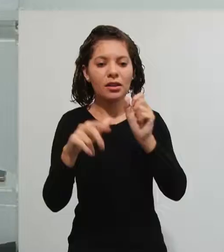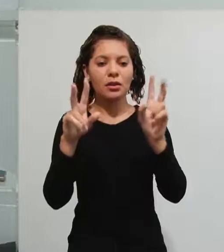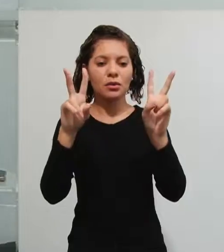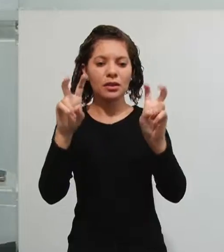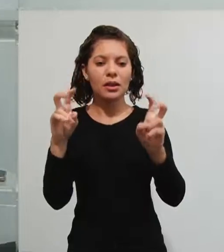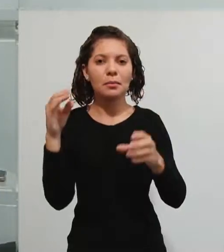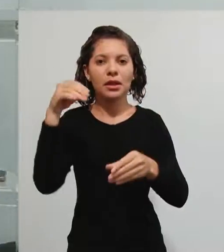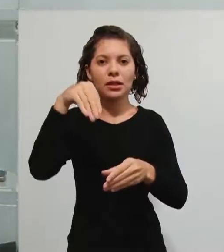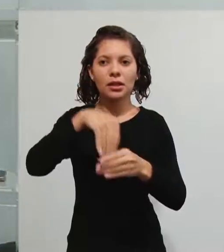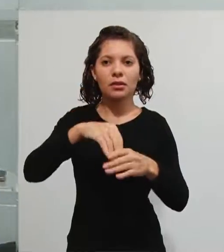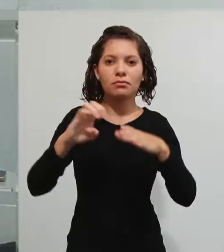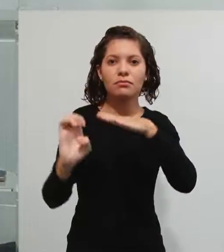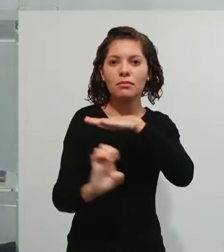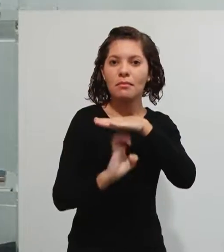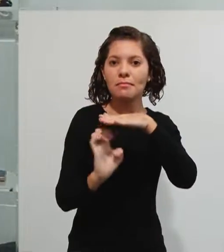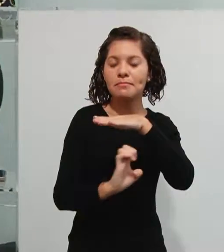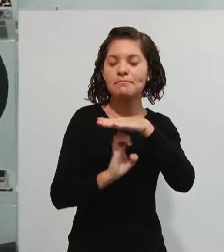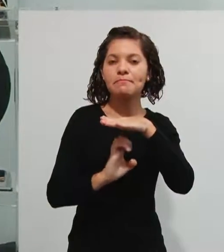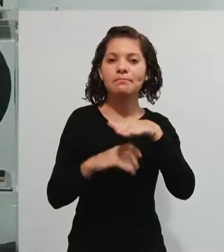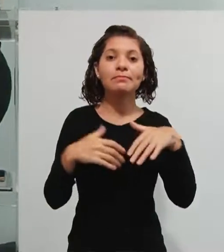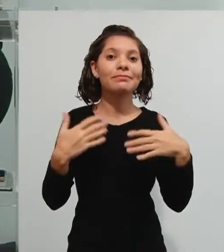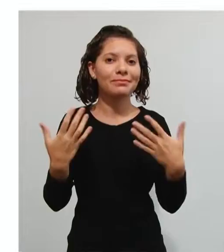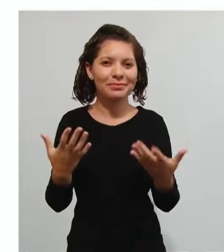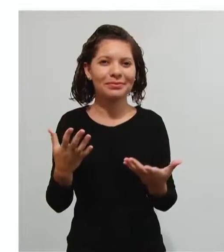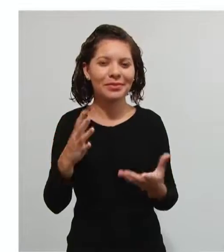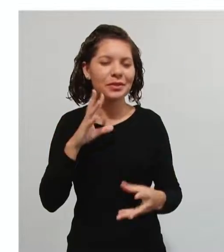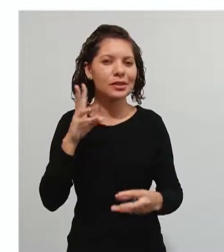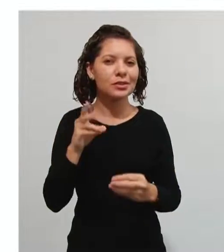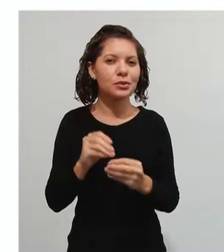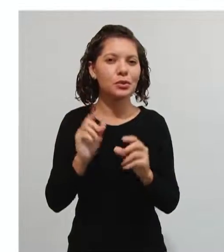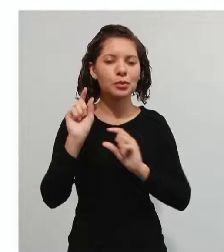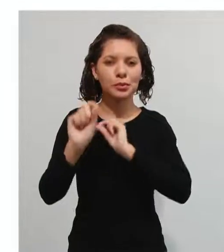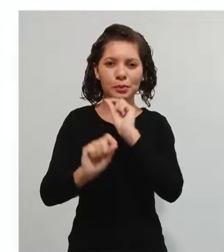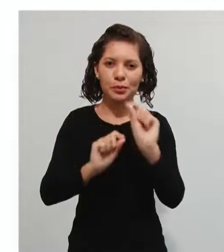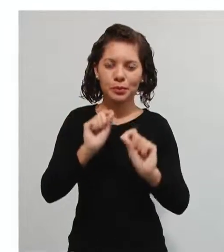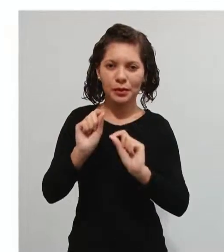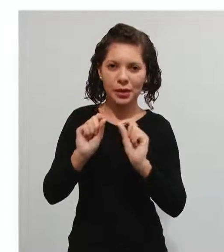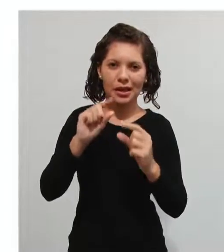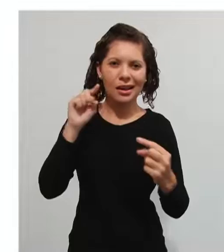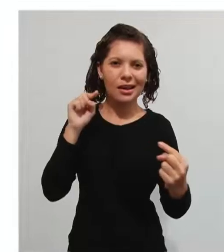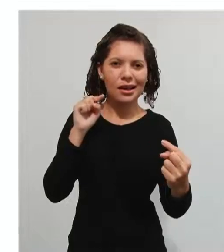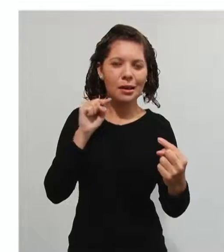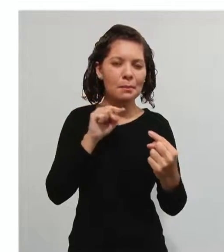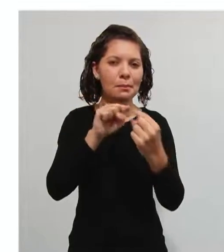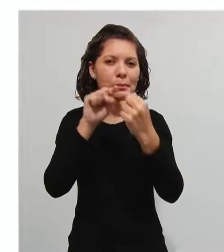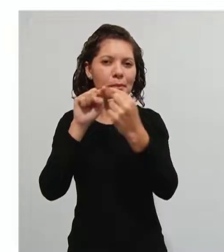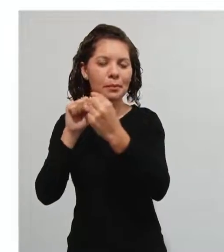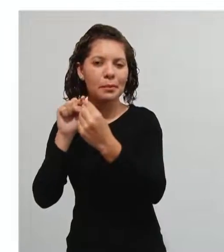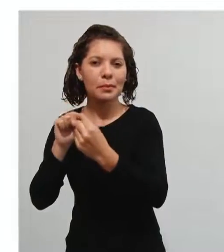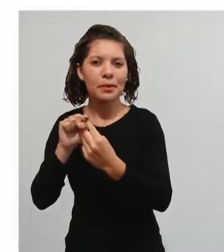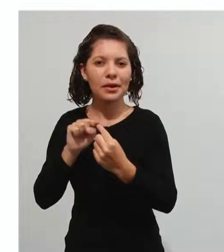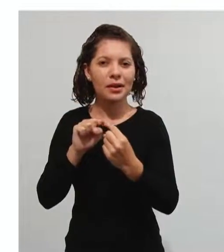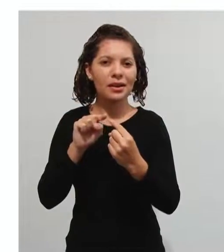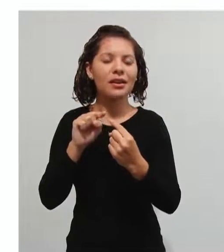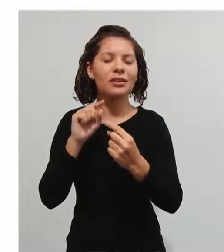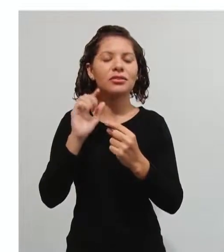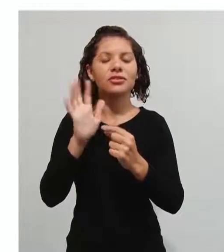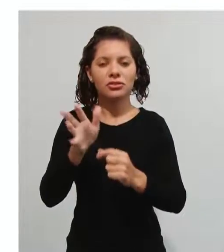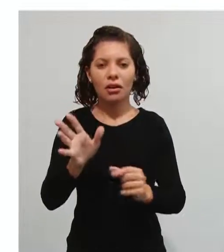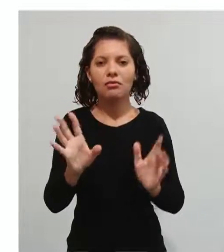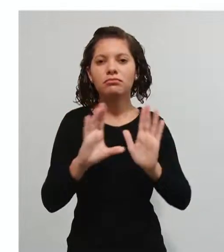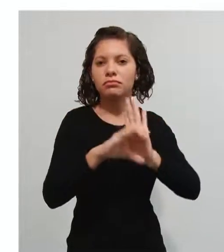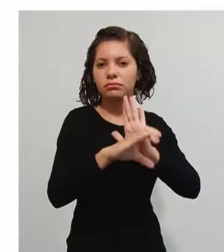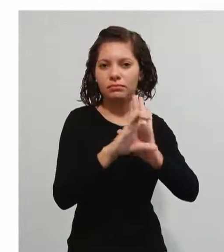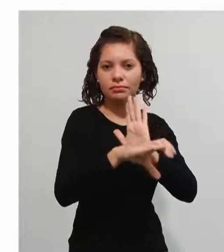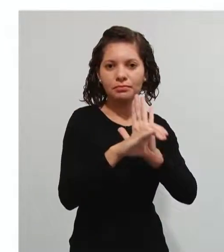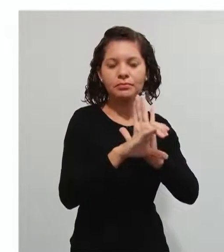desta organização. Posto isso, senhores, quanto aplicado o conceito específico